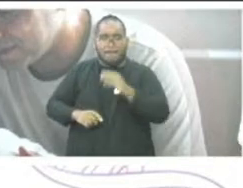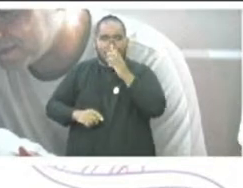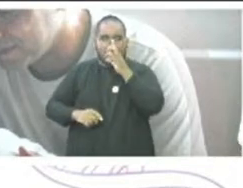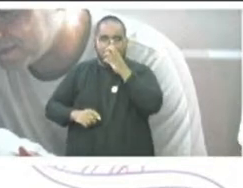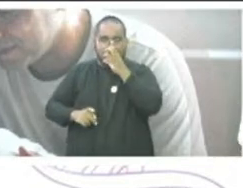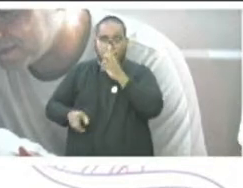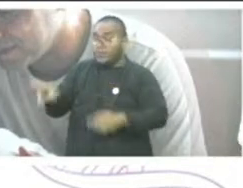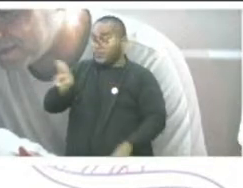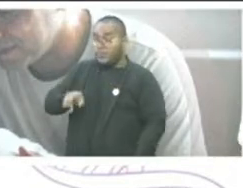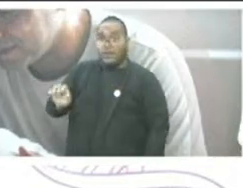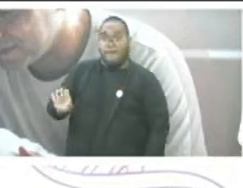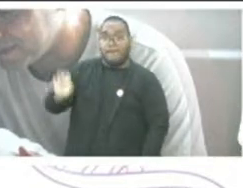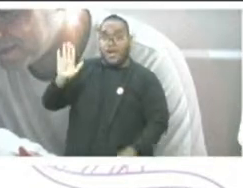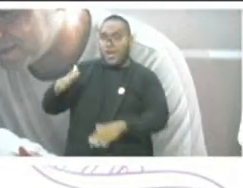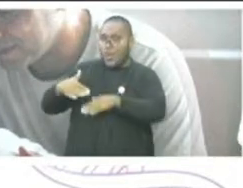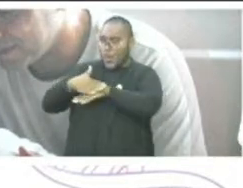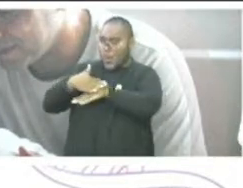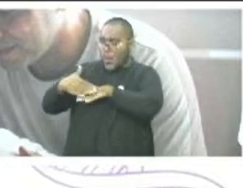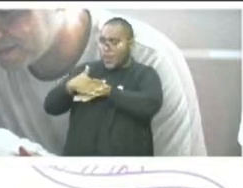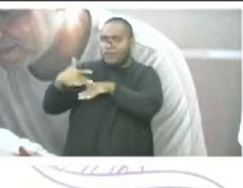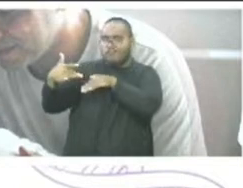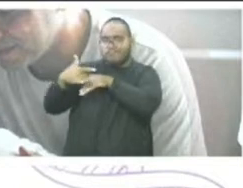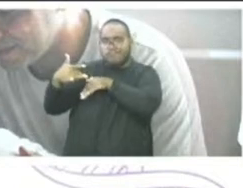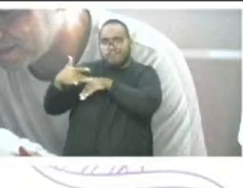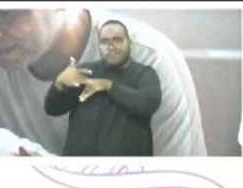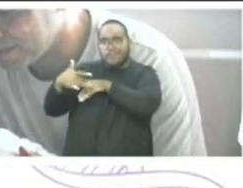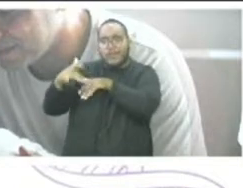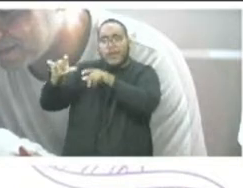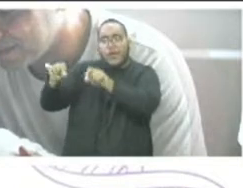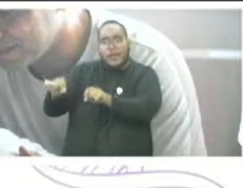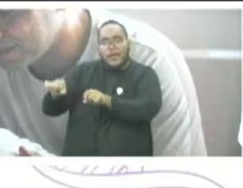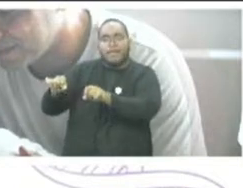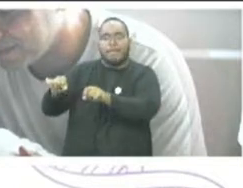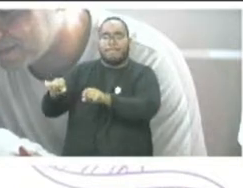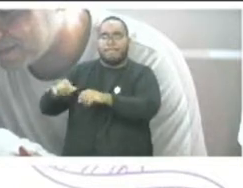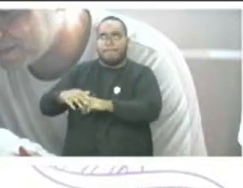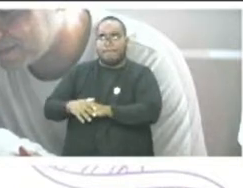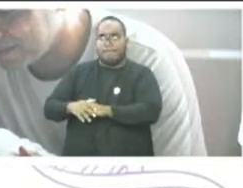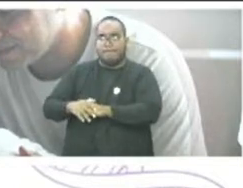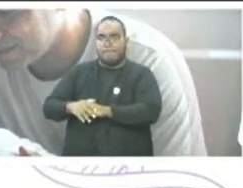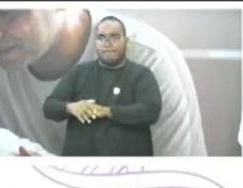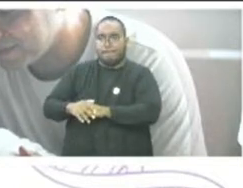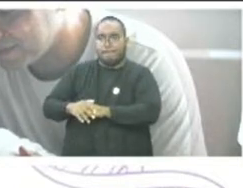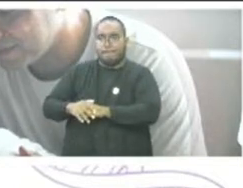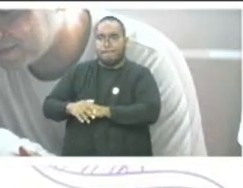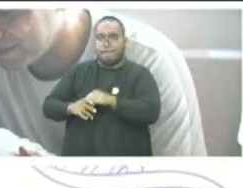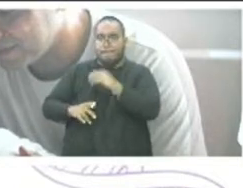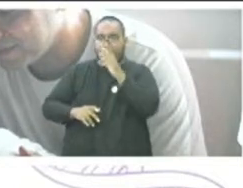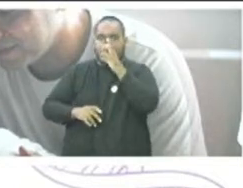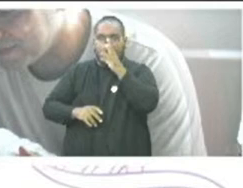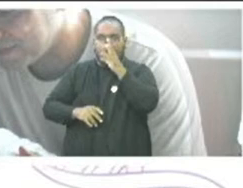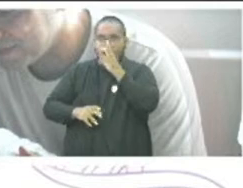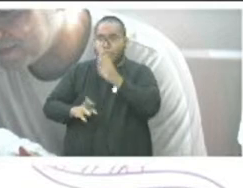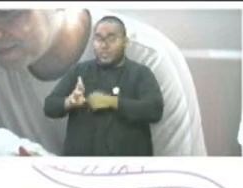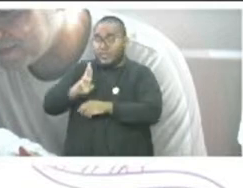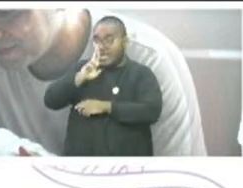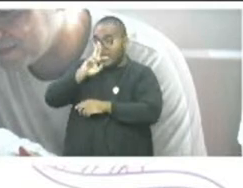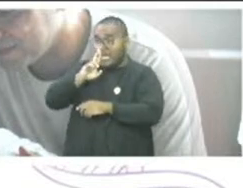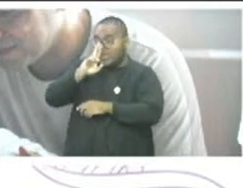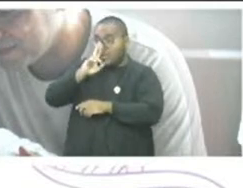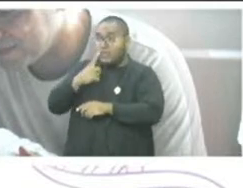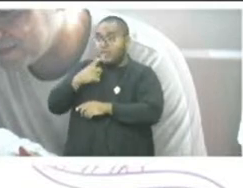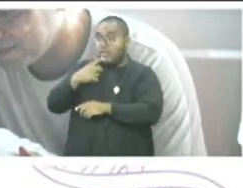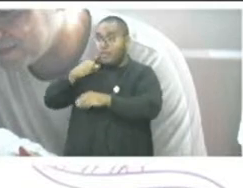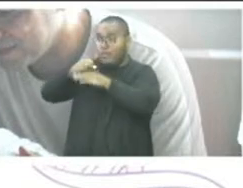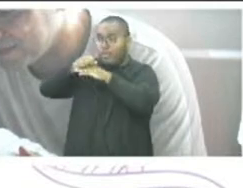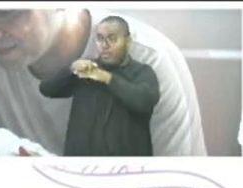usamos o contato pele a pele e a amamentação é a redução do risco de hemorragia pós-parto. Então, o contato pele a